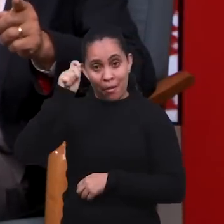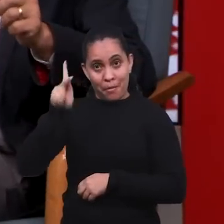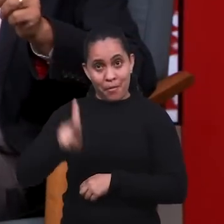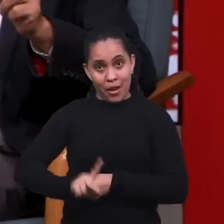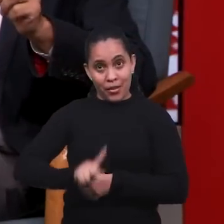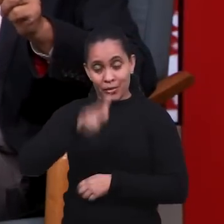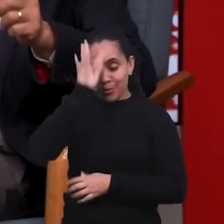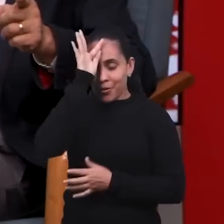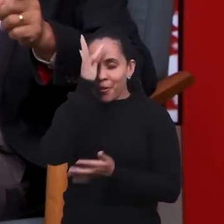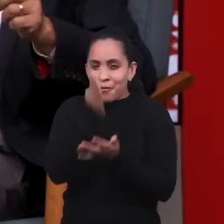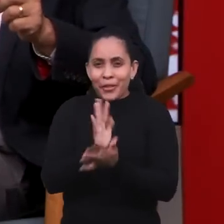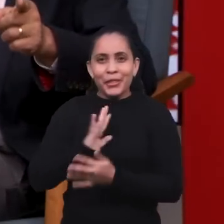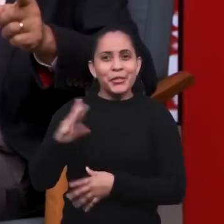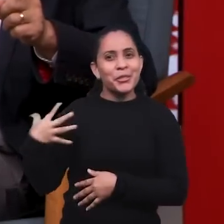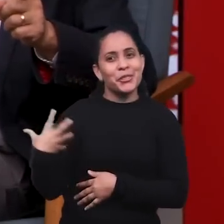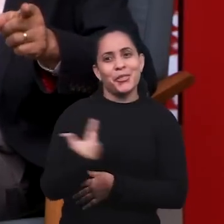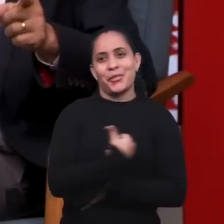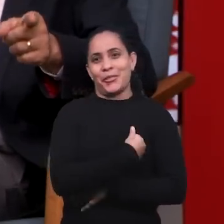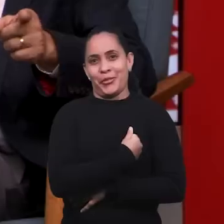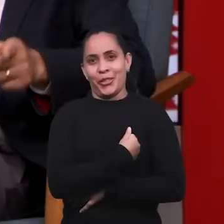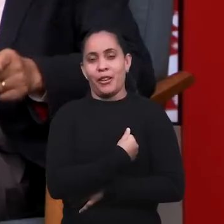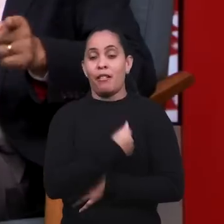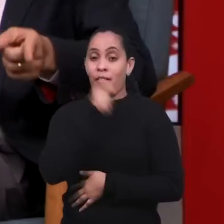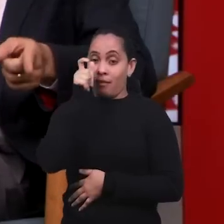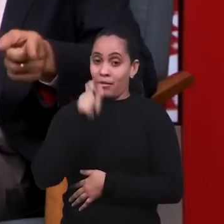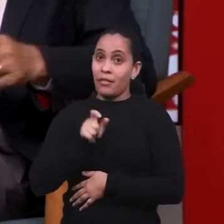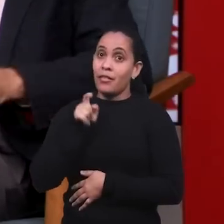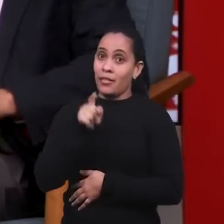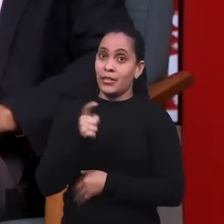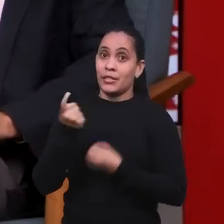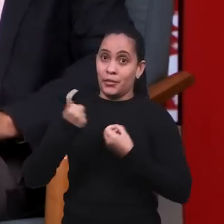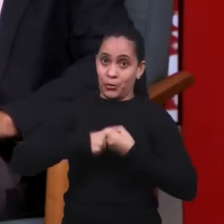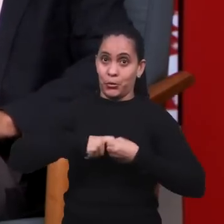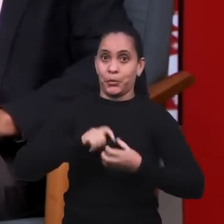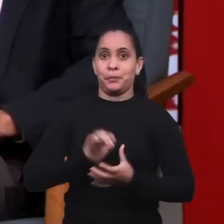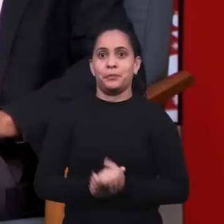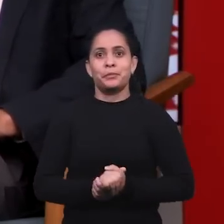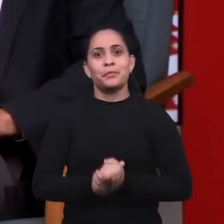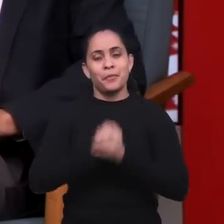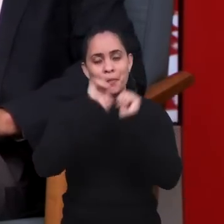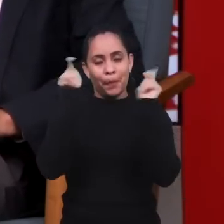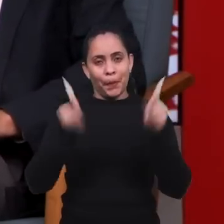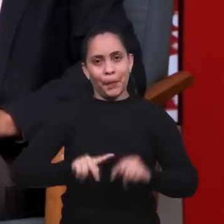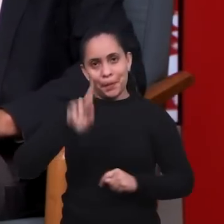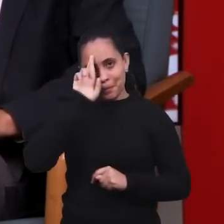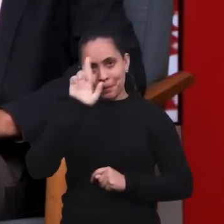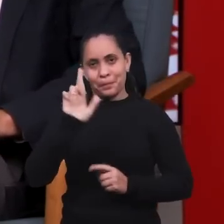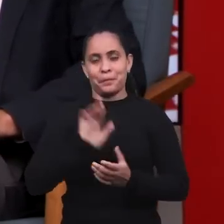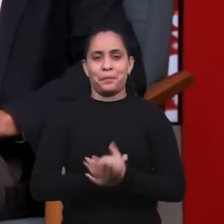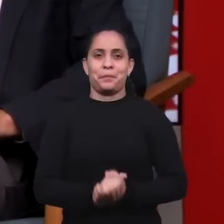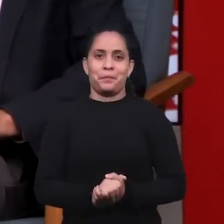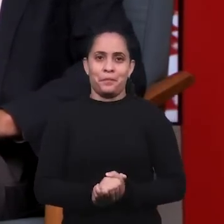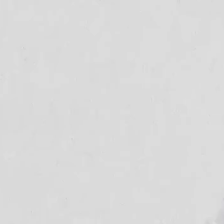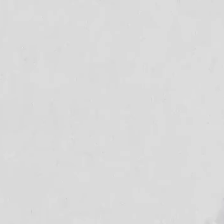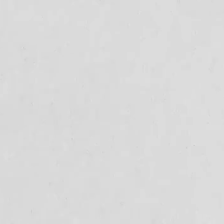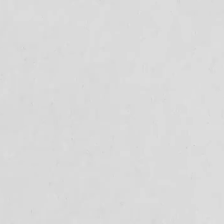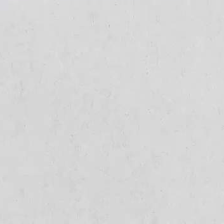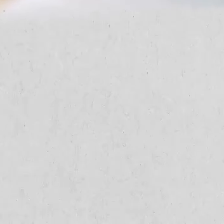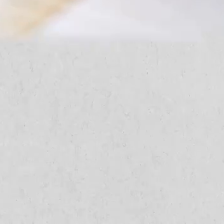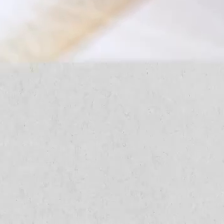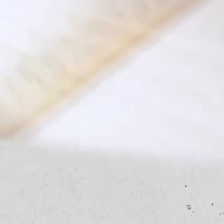Vai em paz, a tua fé te salvou. A esse que voltou. A paz do Senhor, irmãos.